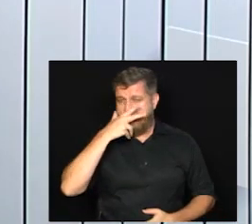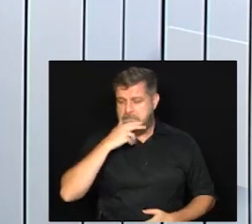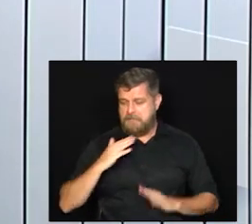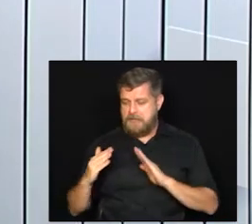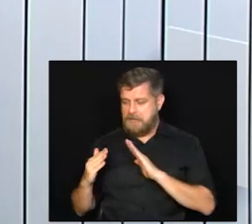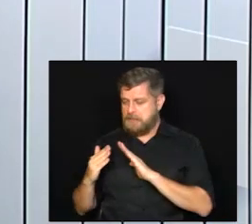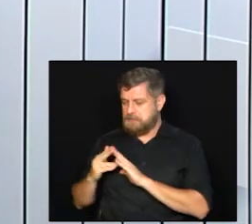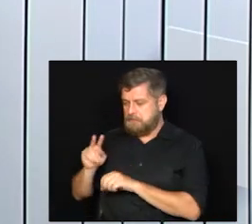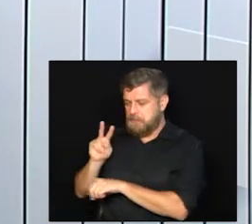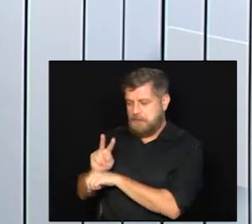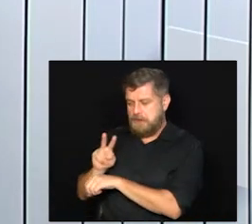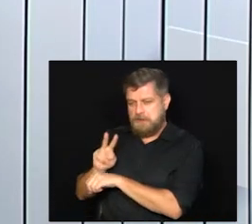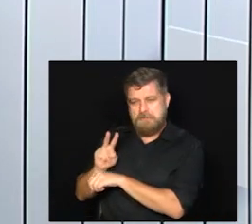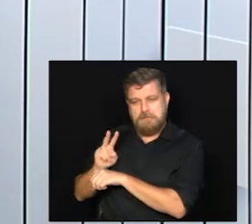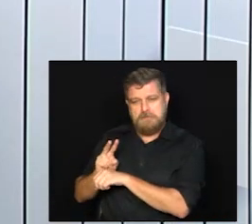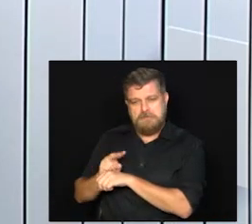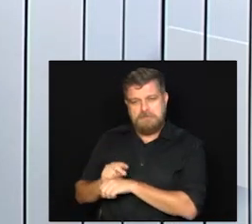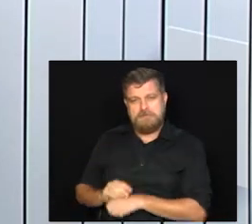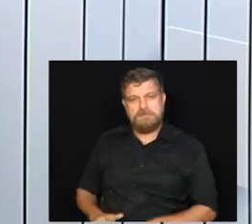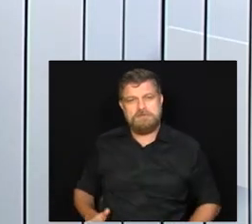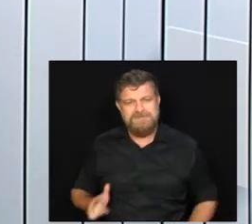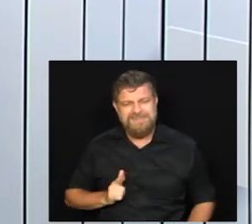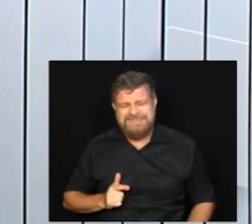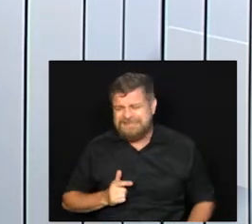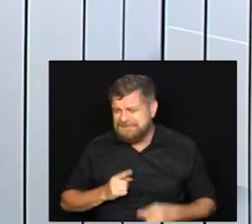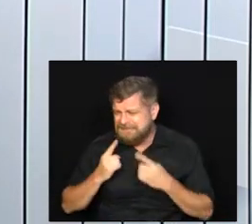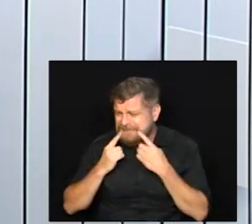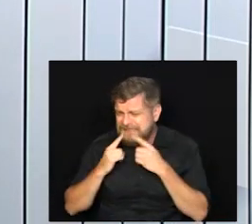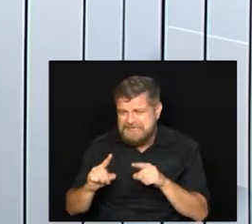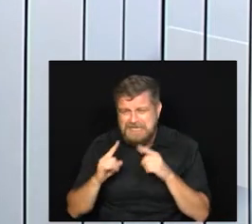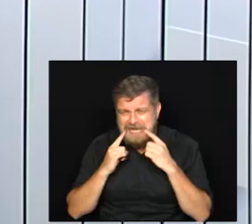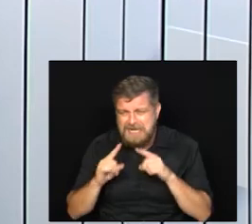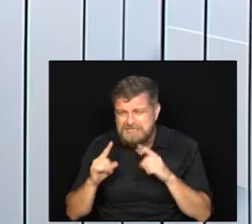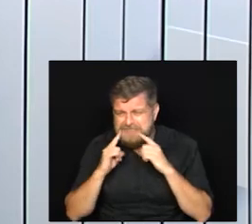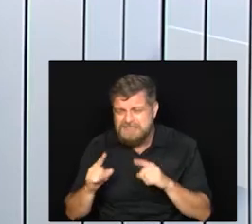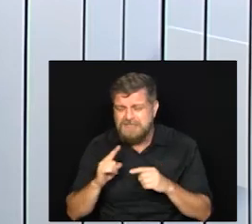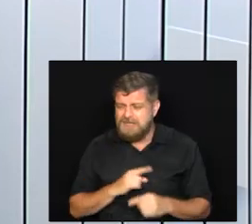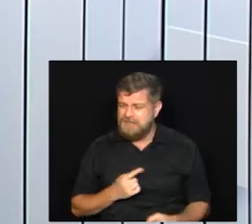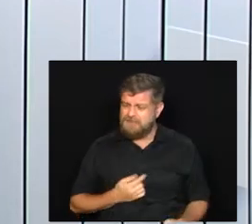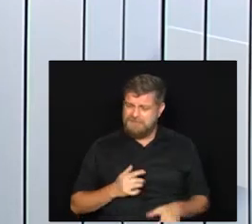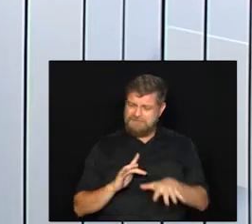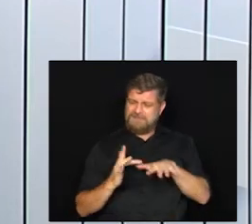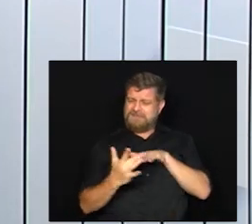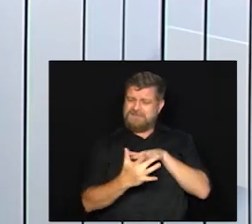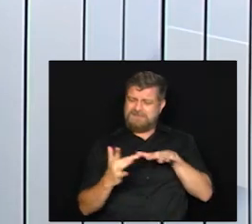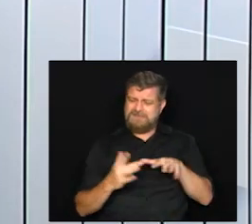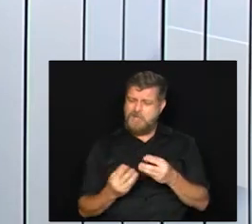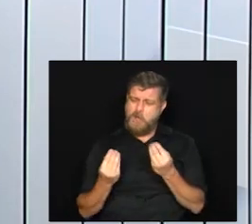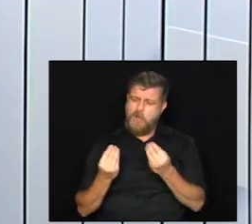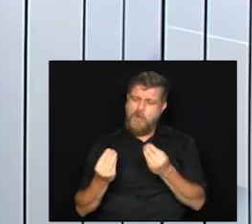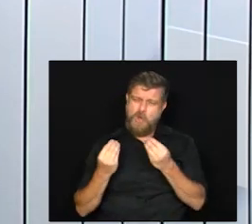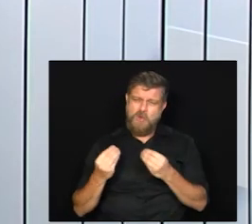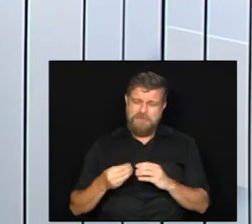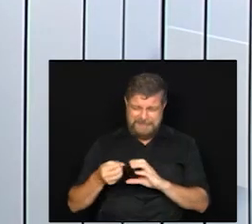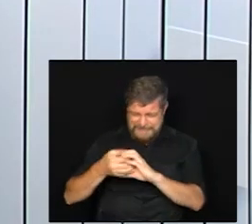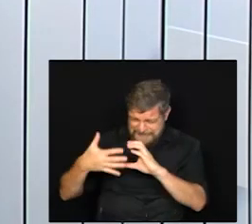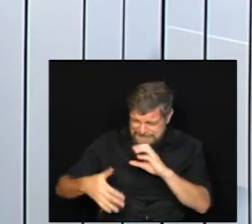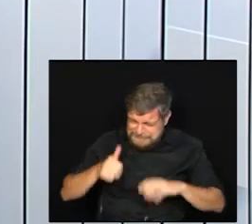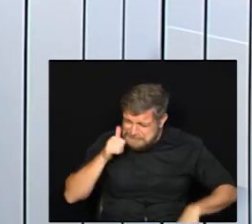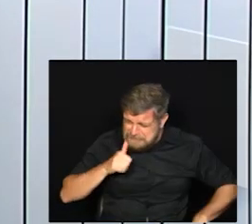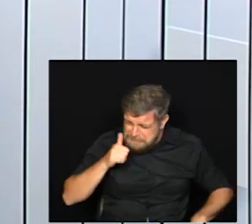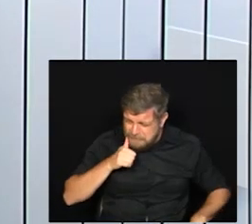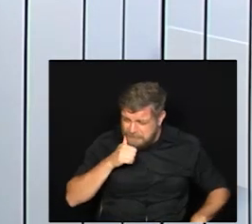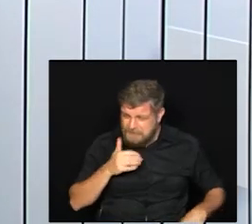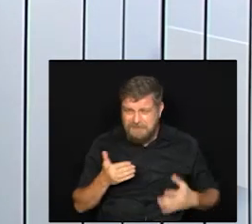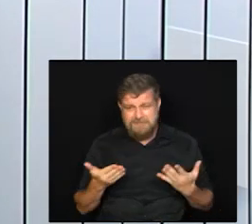adjetivos para uma mulher e foi bastante criticado, foi bastante discutido nas redes sociais. Como que você enxerga o